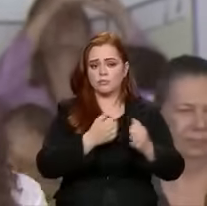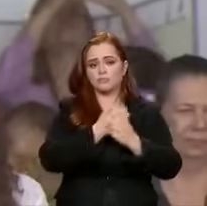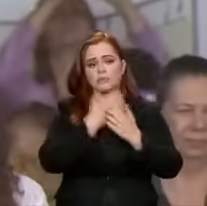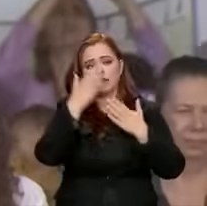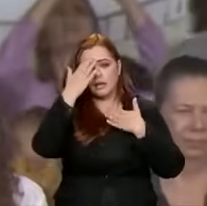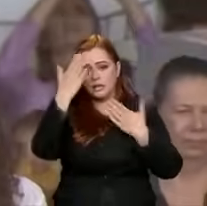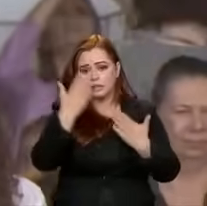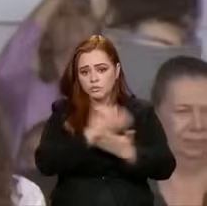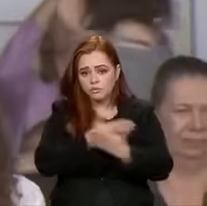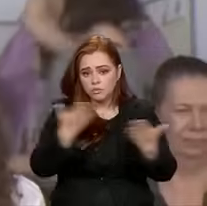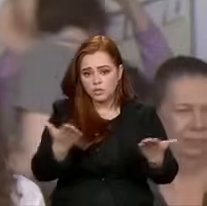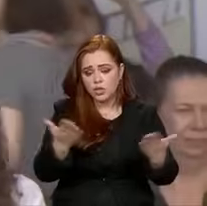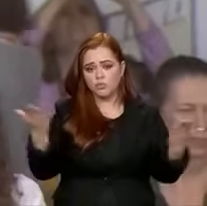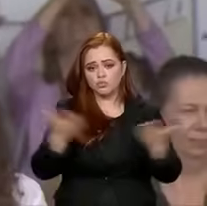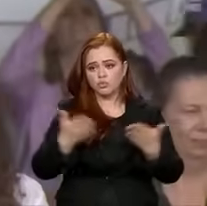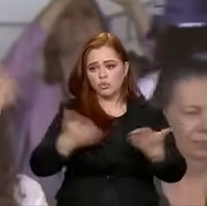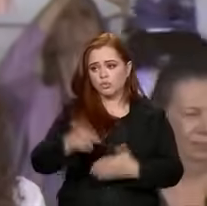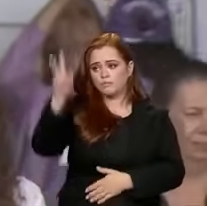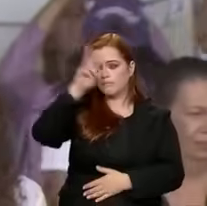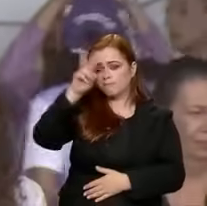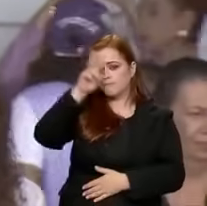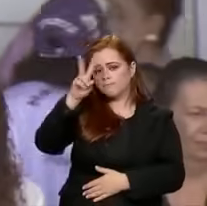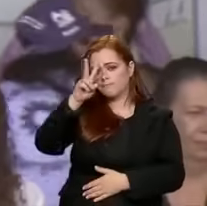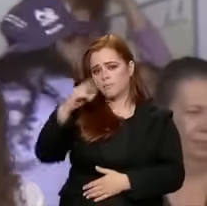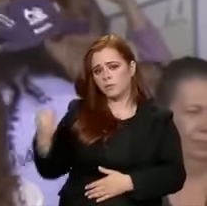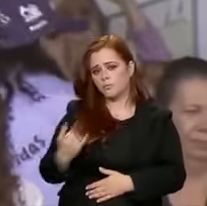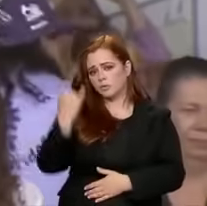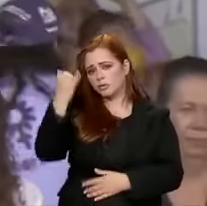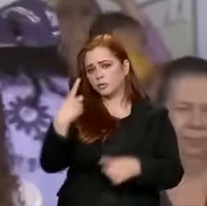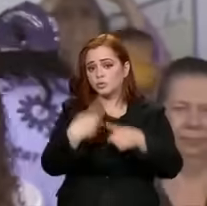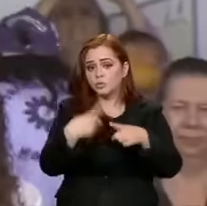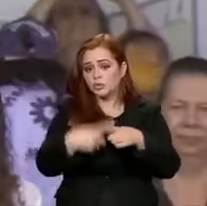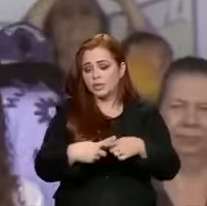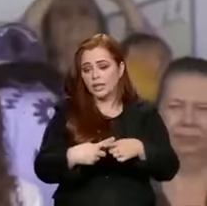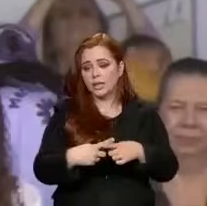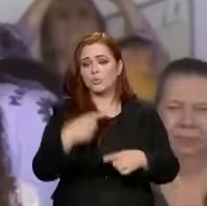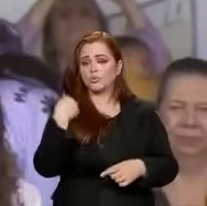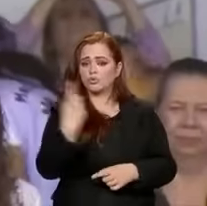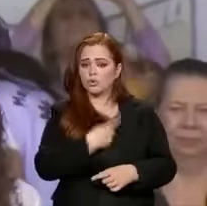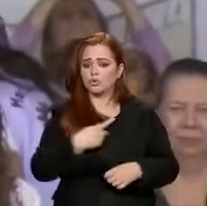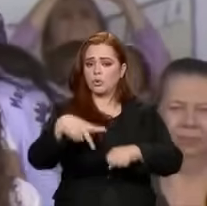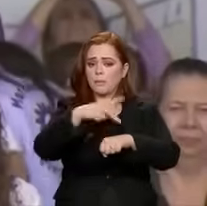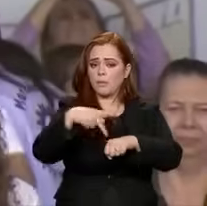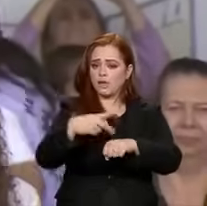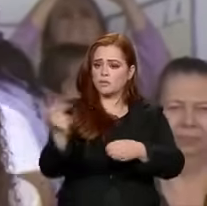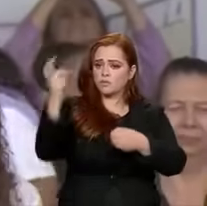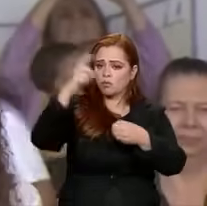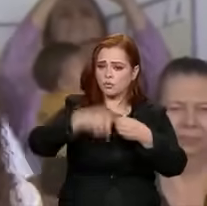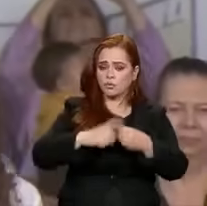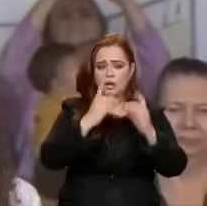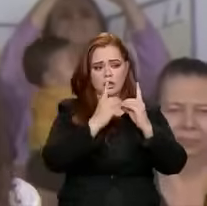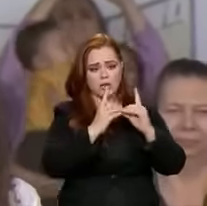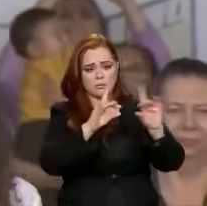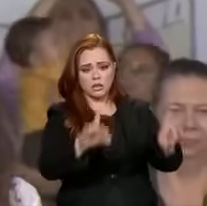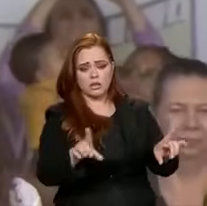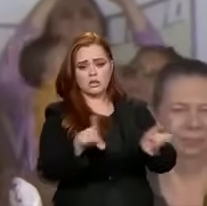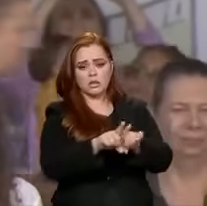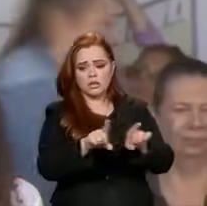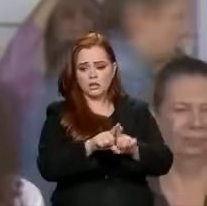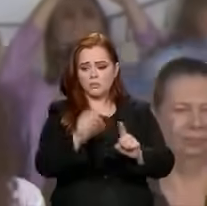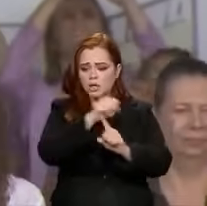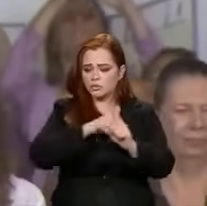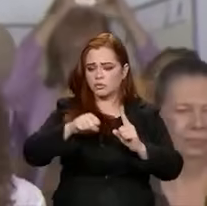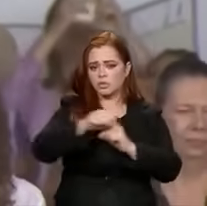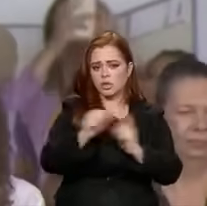que hoje é o momento histórico porque esse país voltou a democracia e a participação social